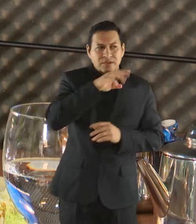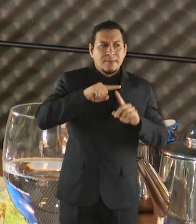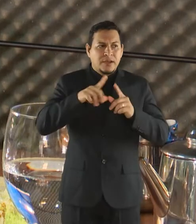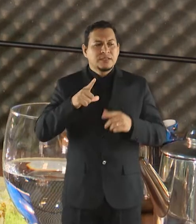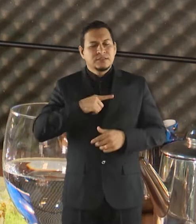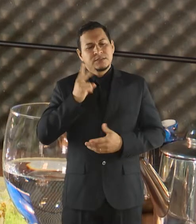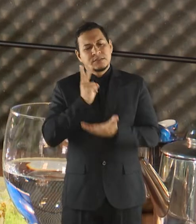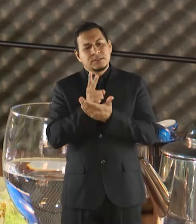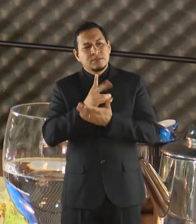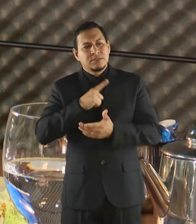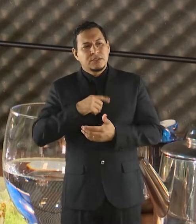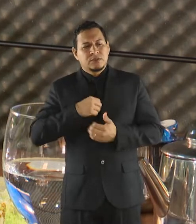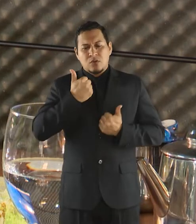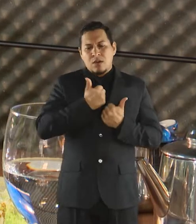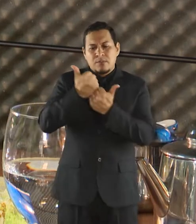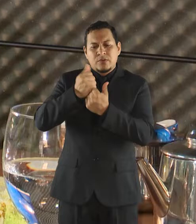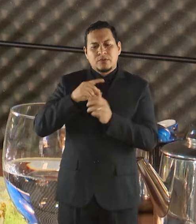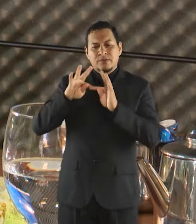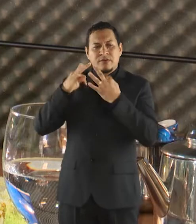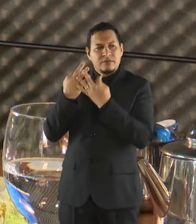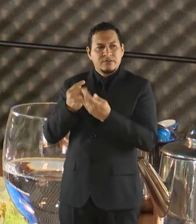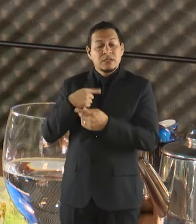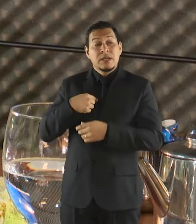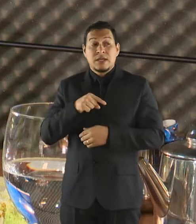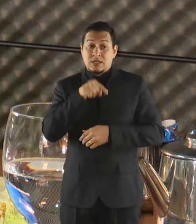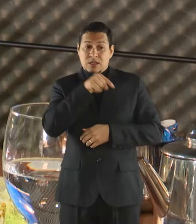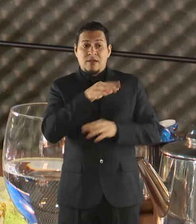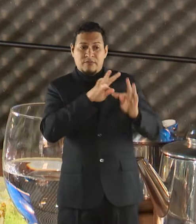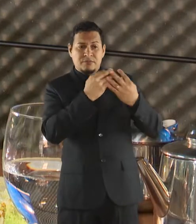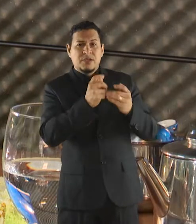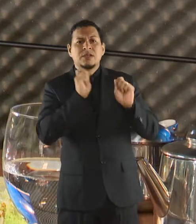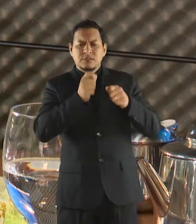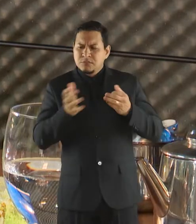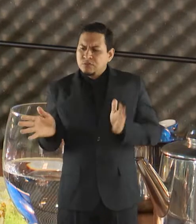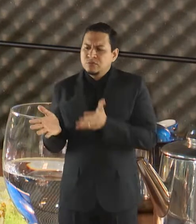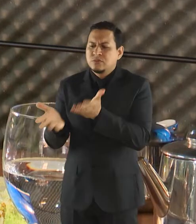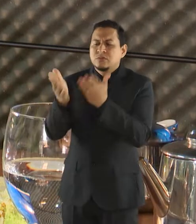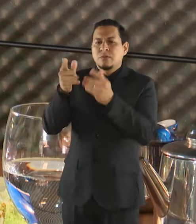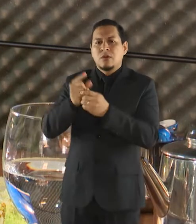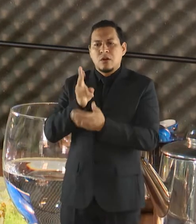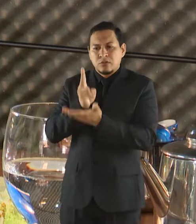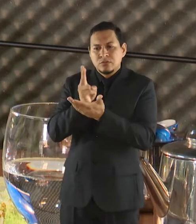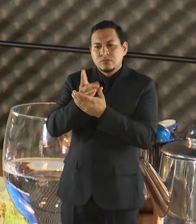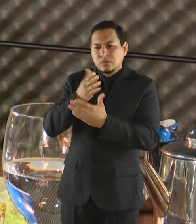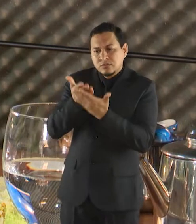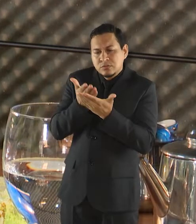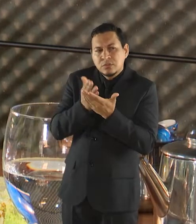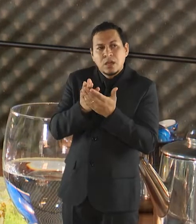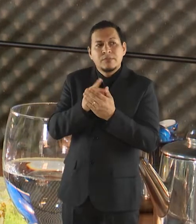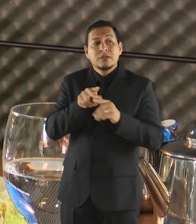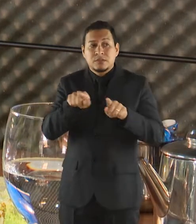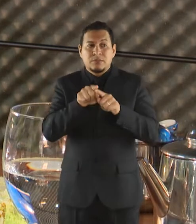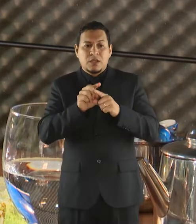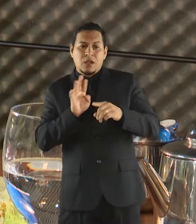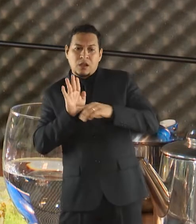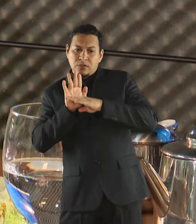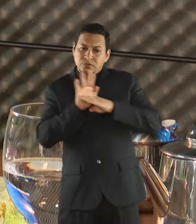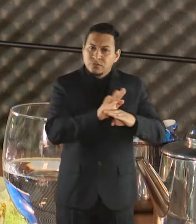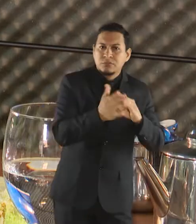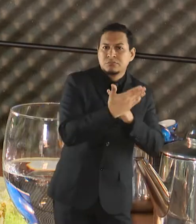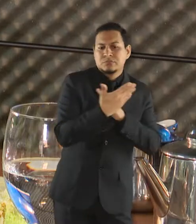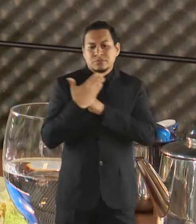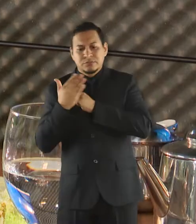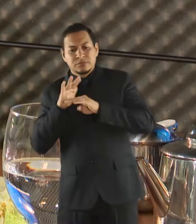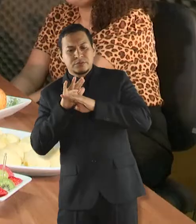então eles sempre me oportunizaram continuar estudando, né? Assim, mas me ajudavam a cuidar dela, enquanto eu estudava,